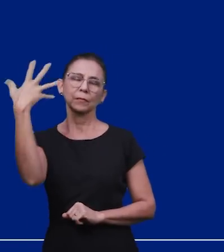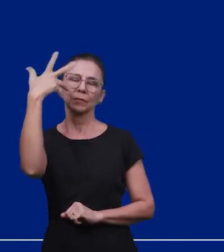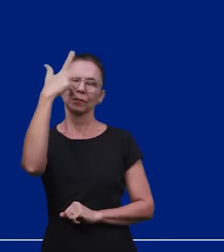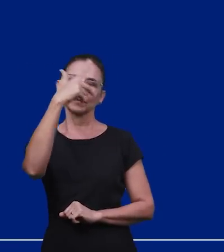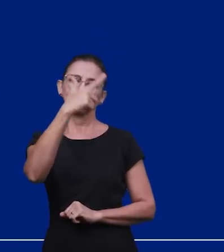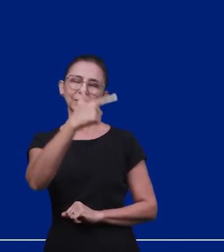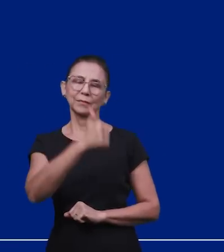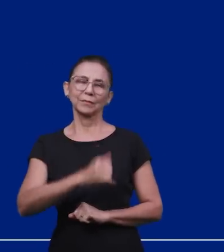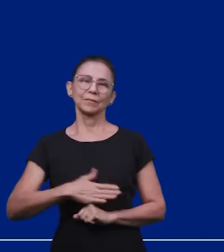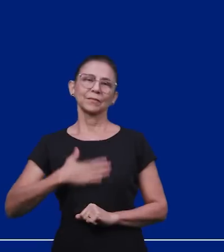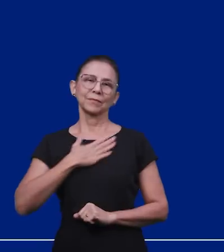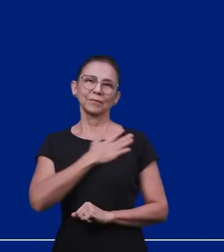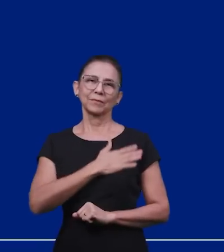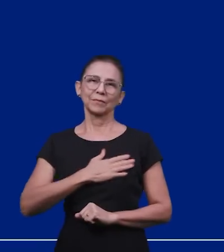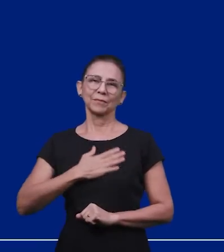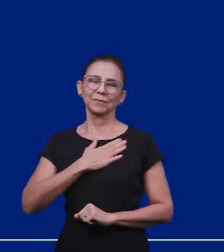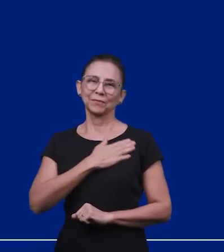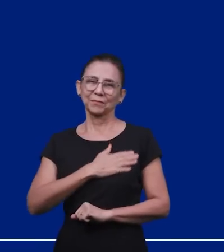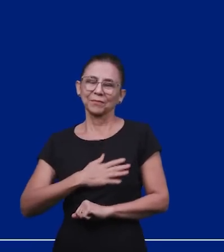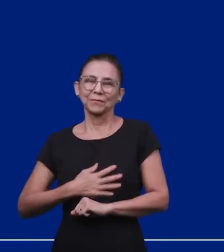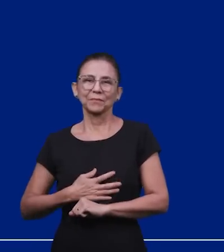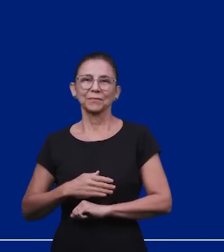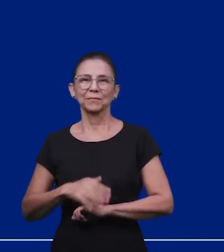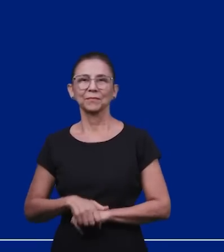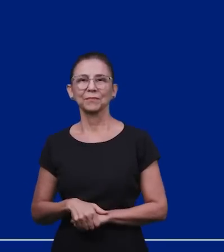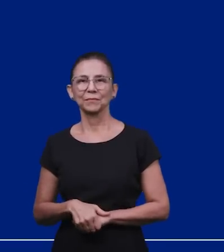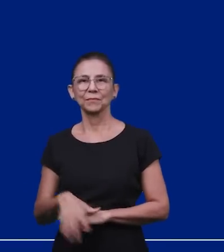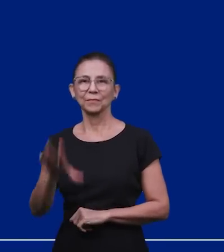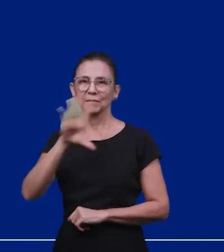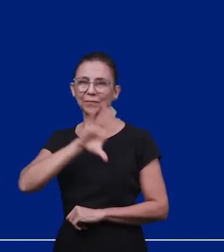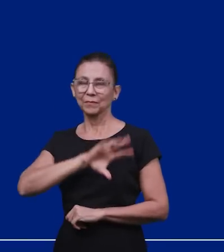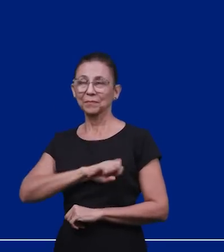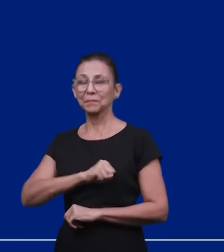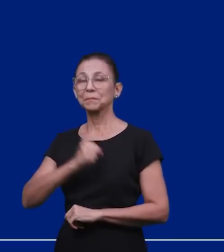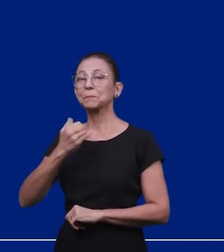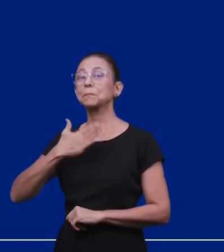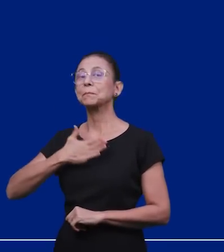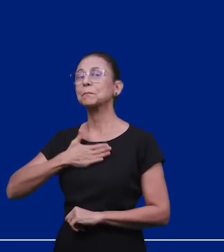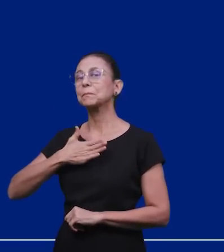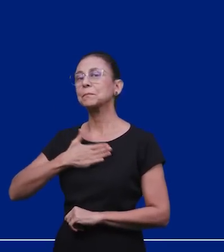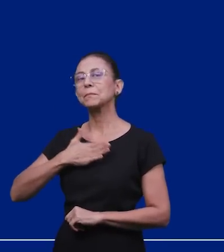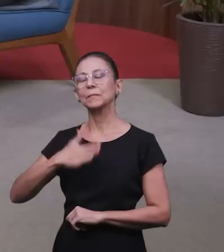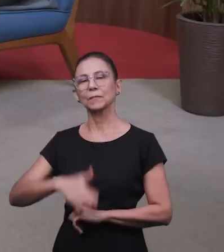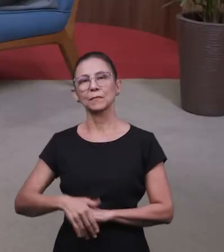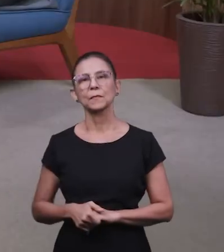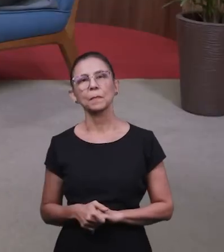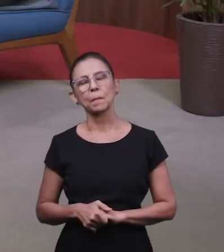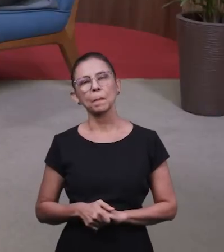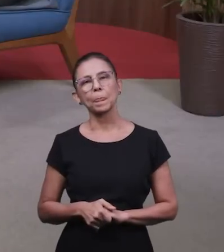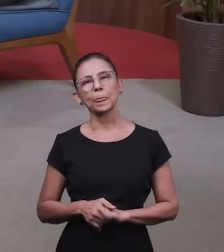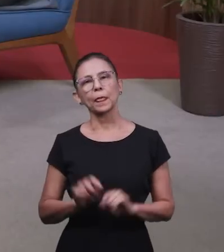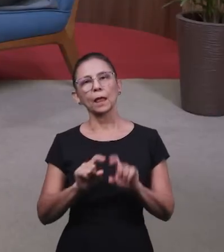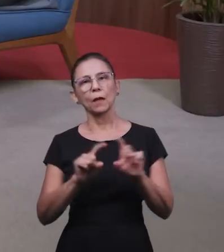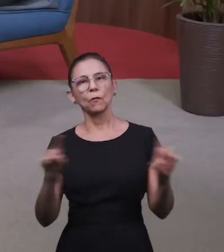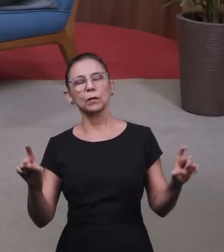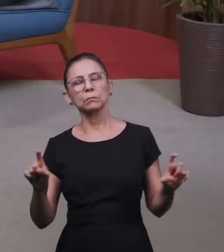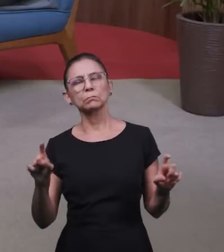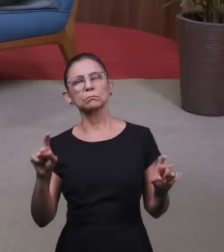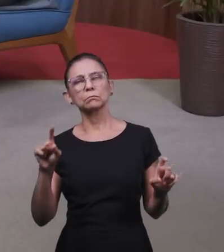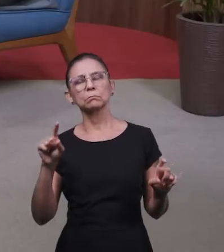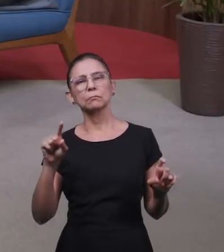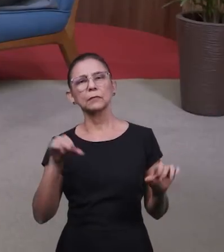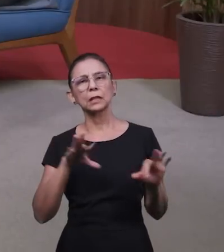e agradável, ó amado meu. De que experiência doutrinária, de